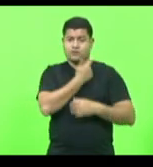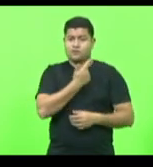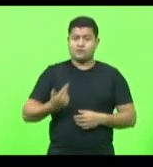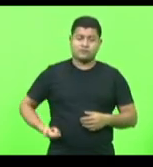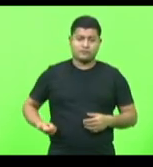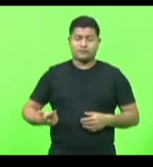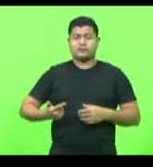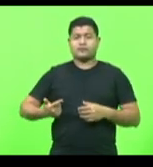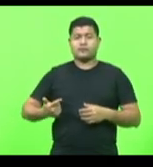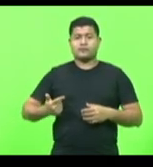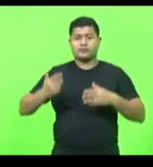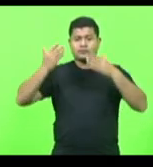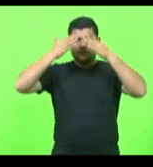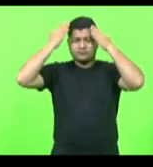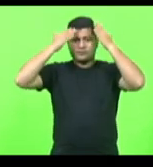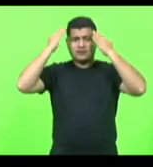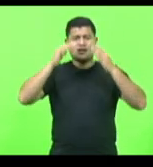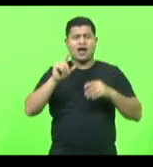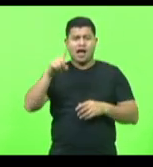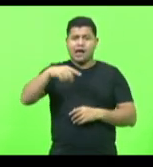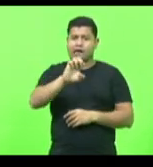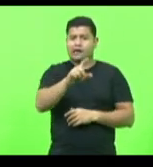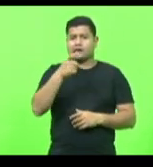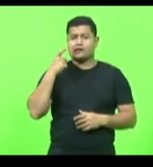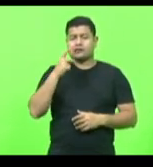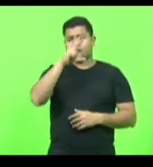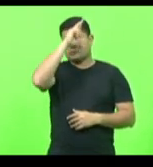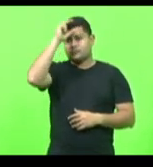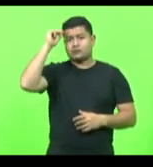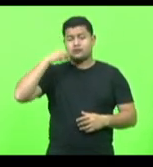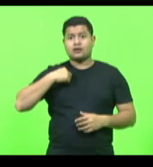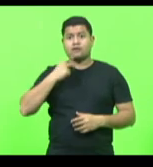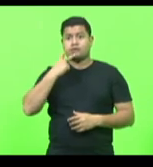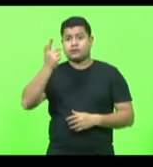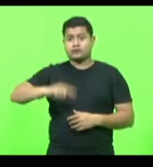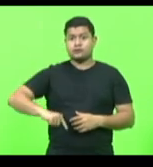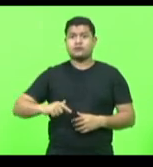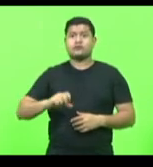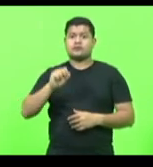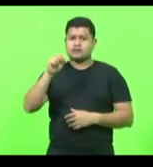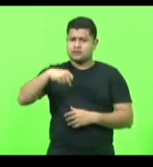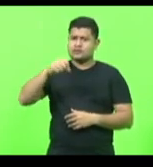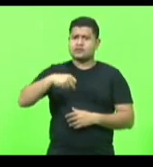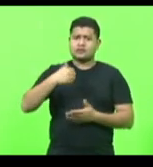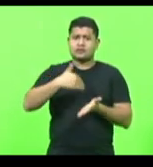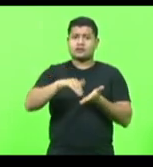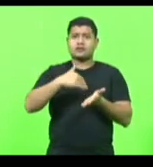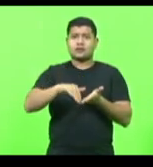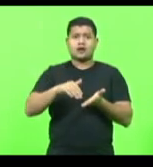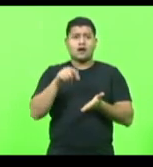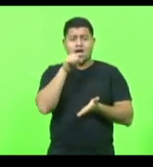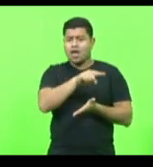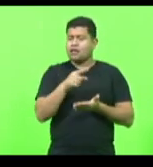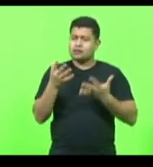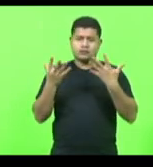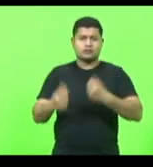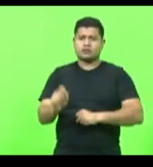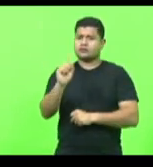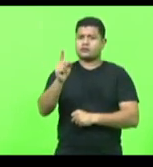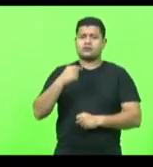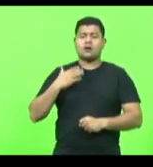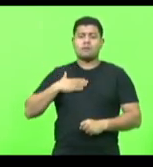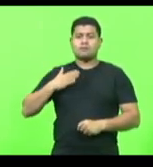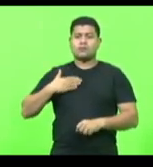Milton, ex-prefeito também. Reiterei, sim, o secretário de Estado não permitiu a presença.